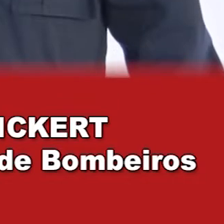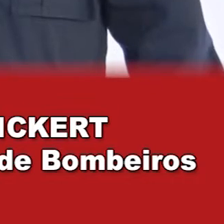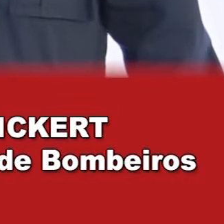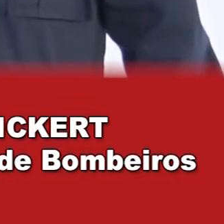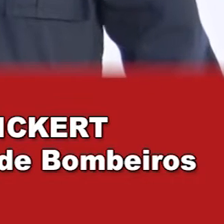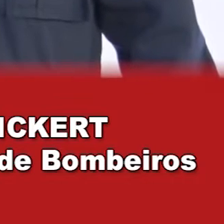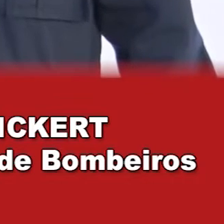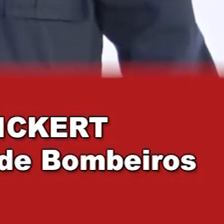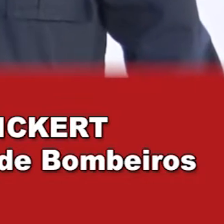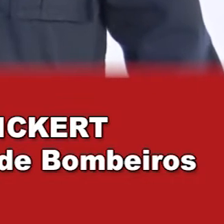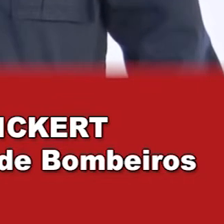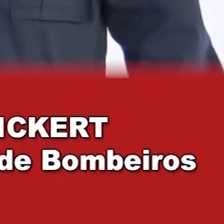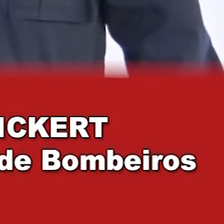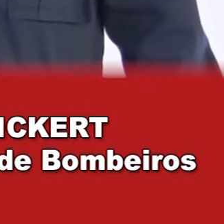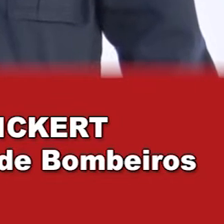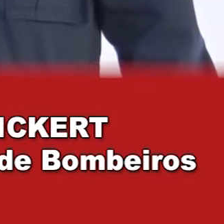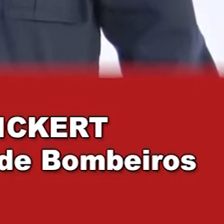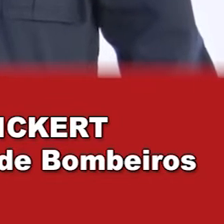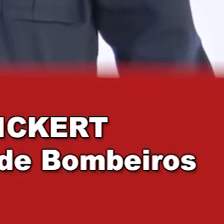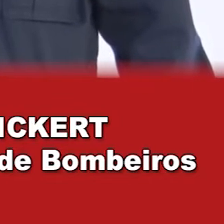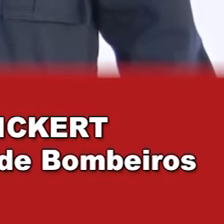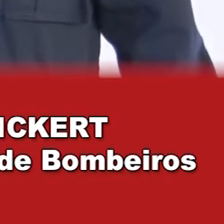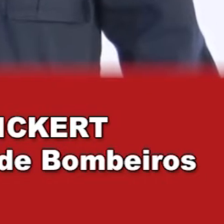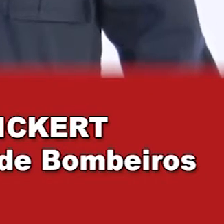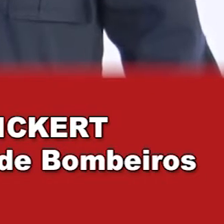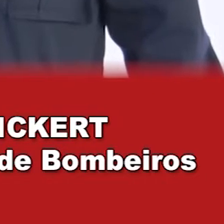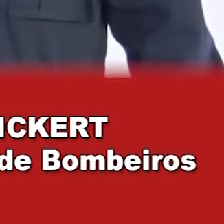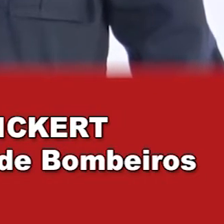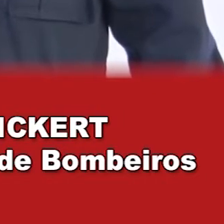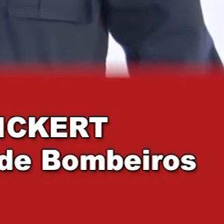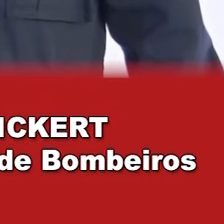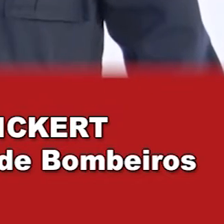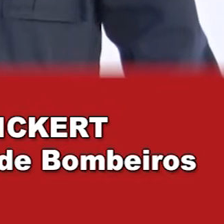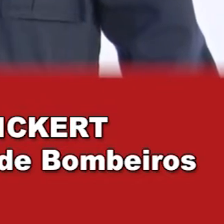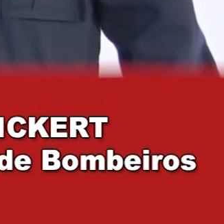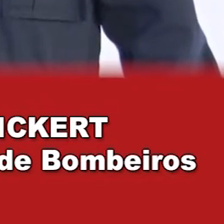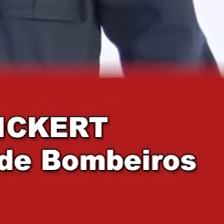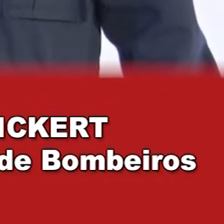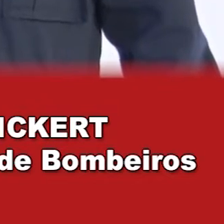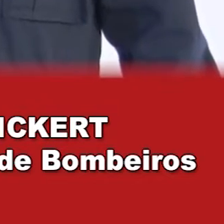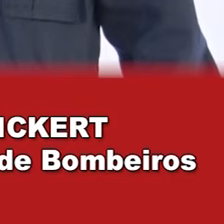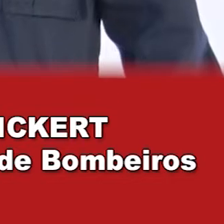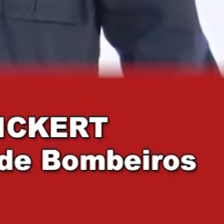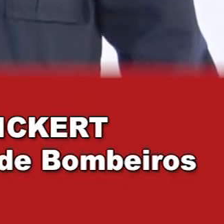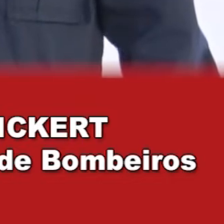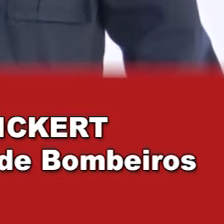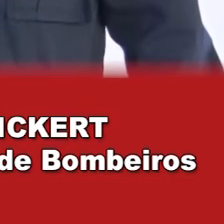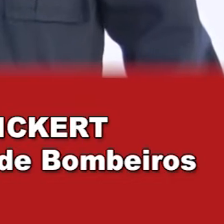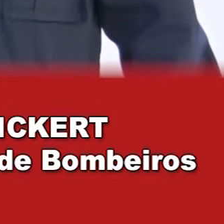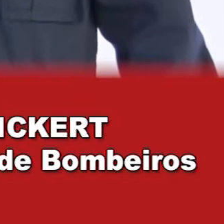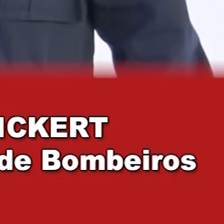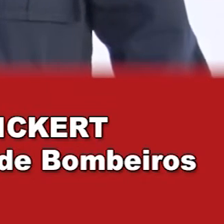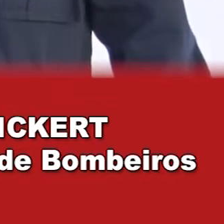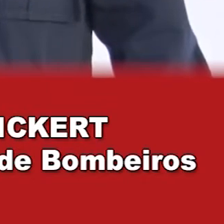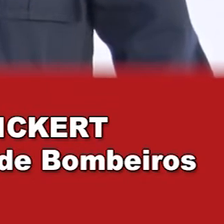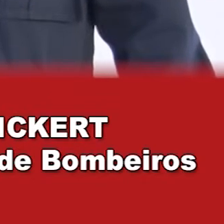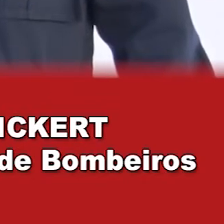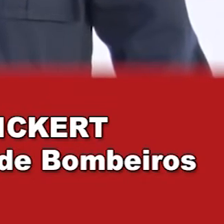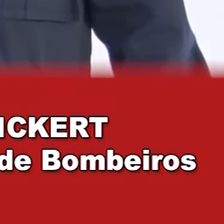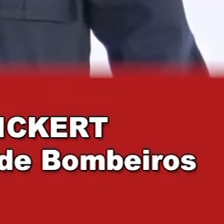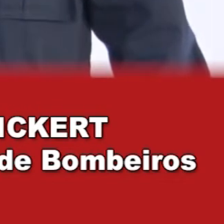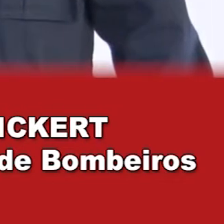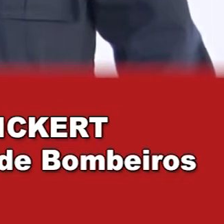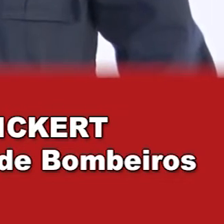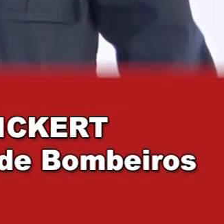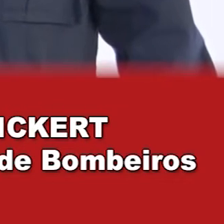cuidados que nós devemos ter com o uso do lençol térmico o lençol térmico é um aparelho ligado à energia elétrica e